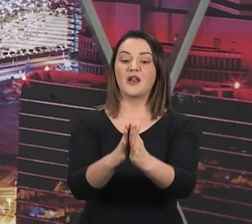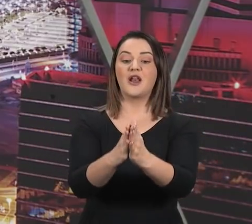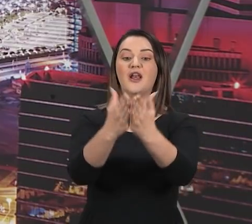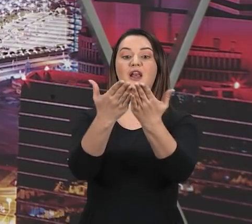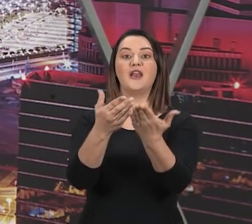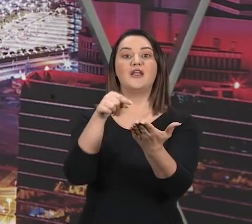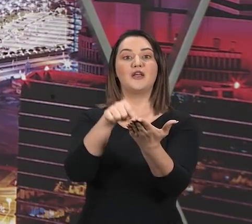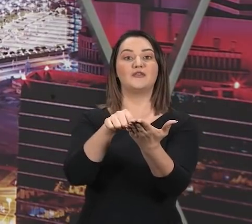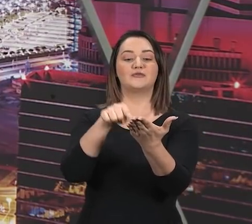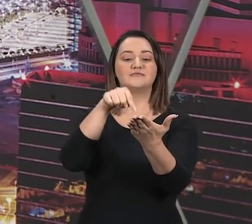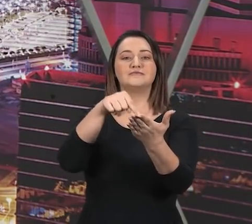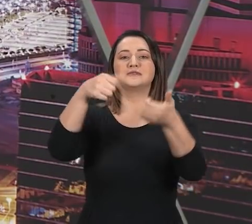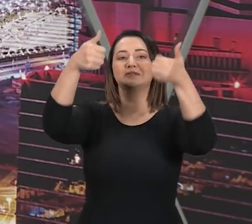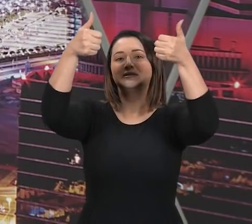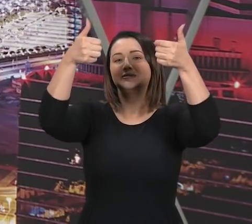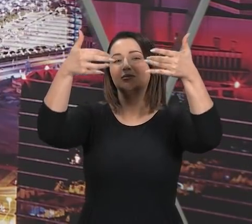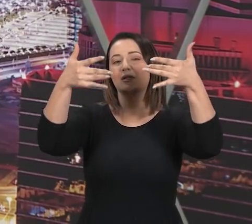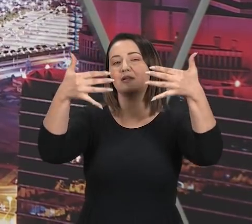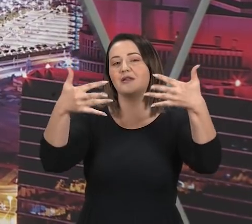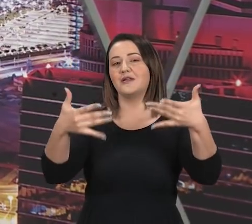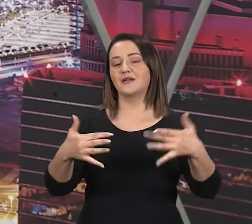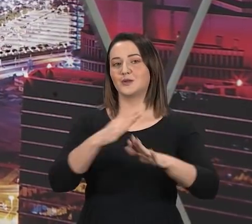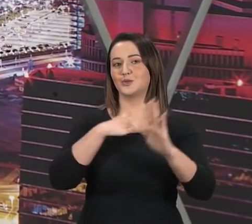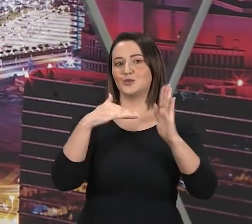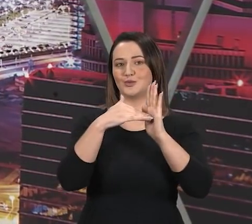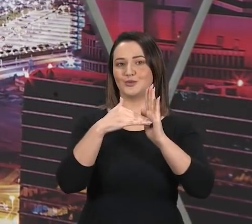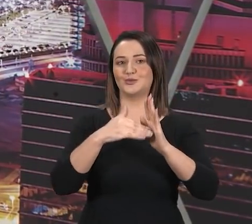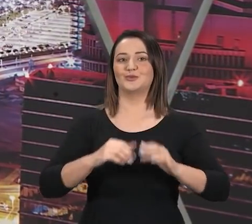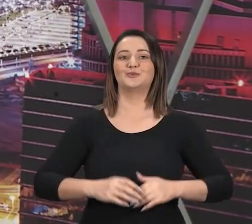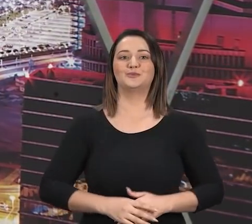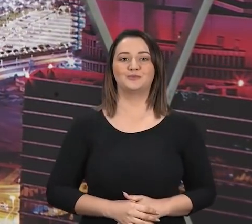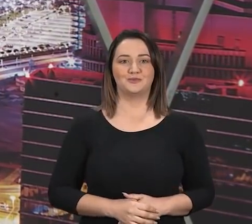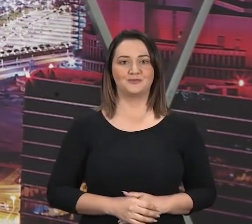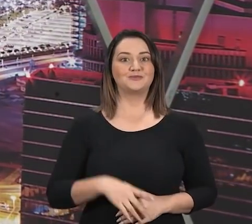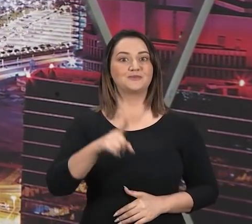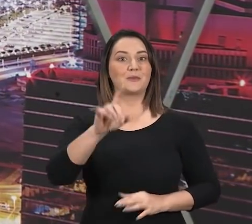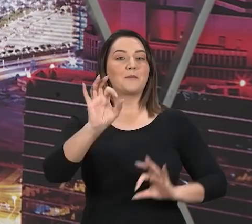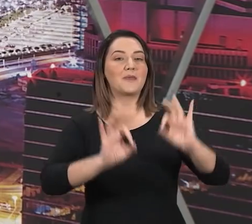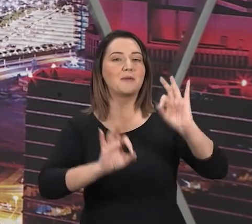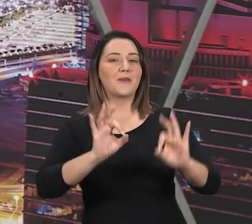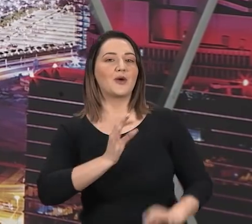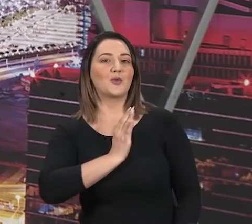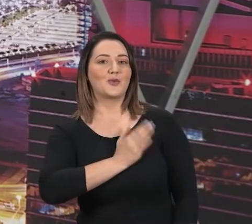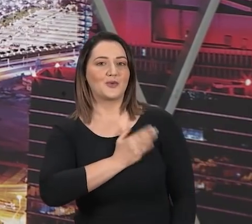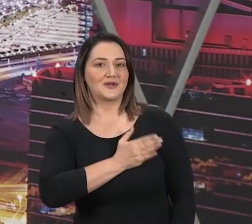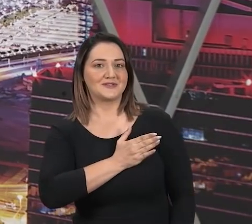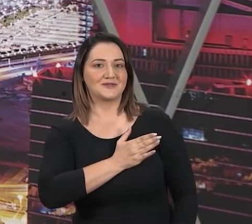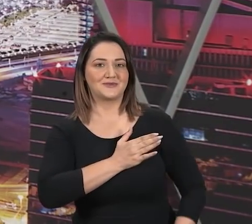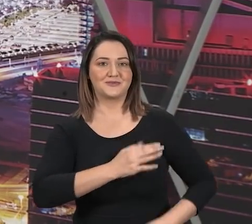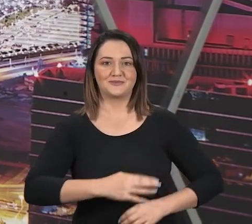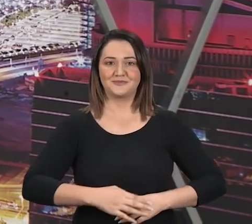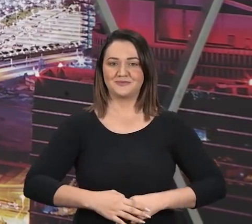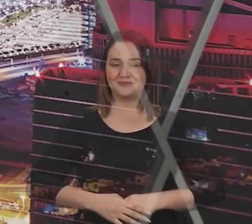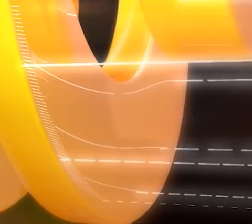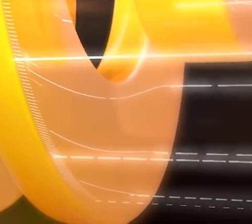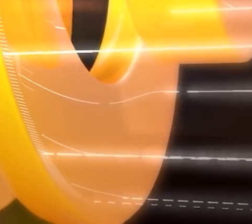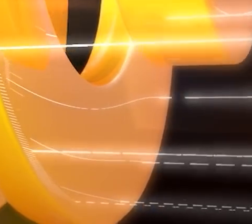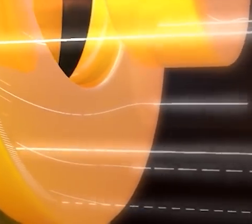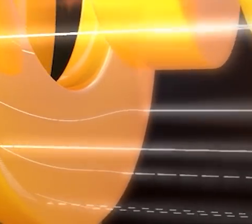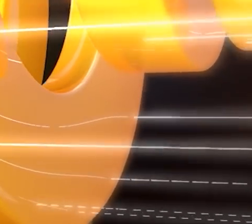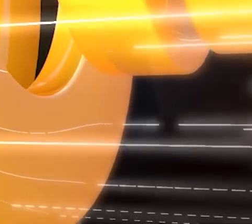eu vou falar com você sobre o tema O Livro que Revela Tudo. Prepare o seu coração.